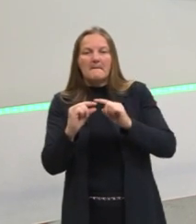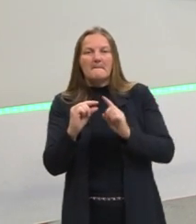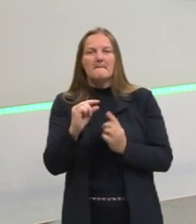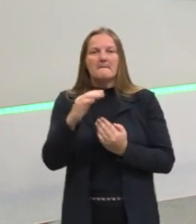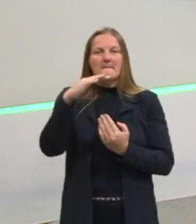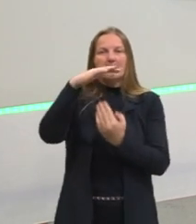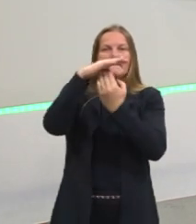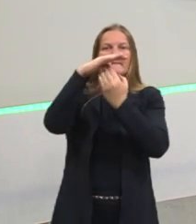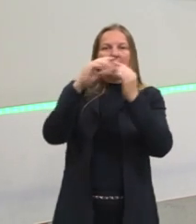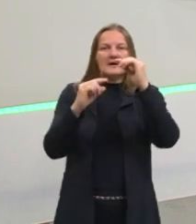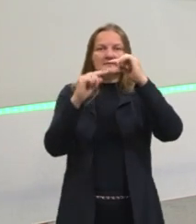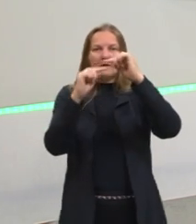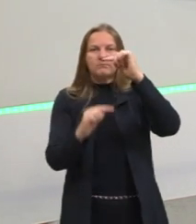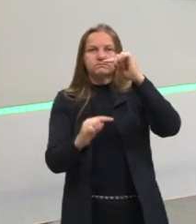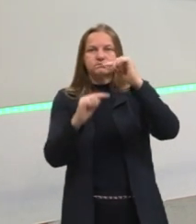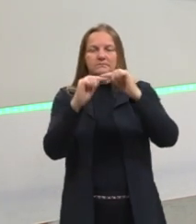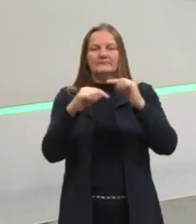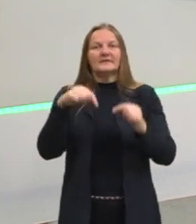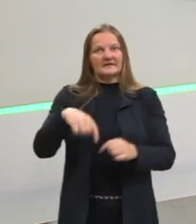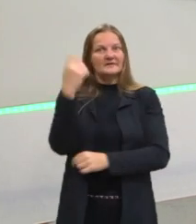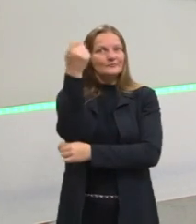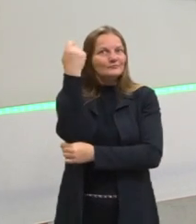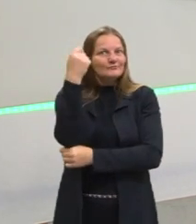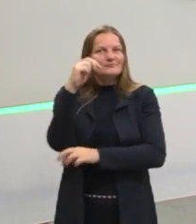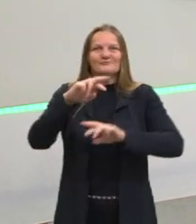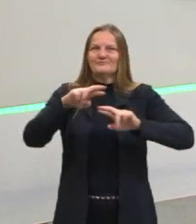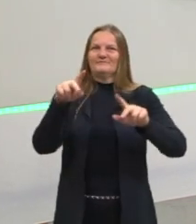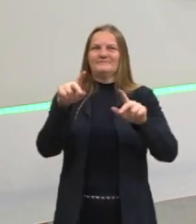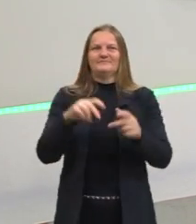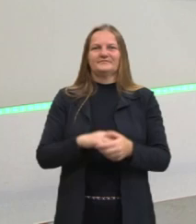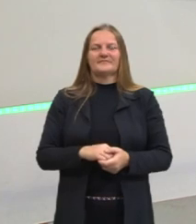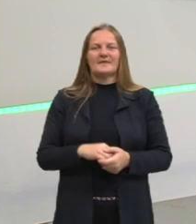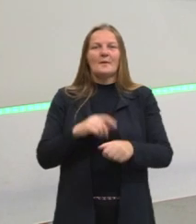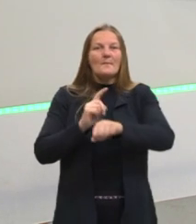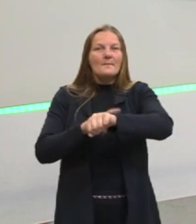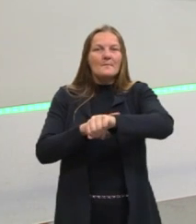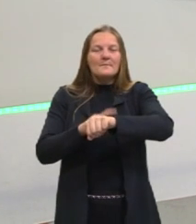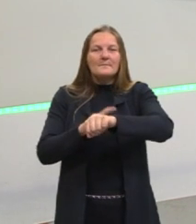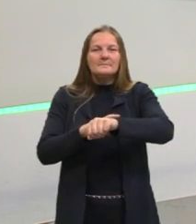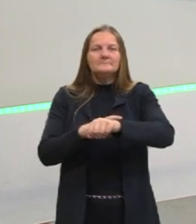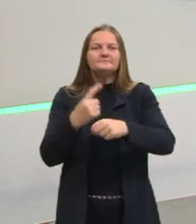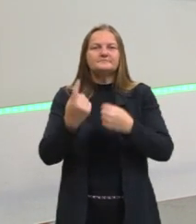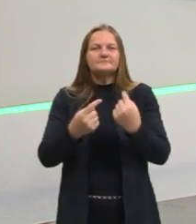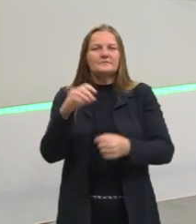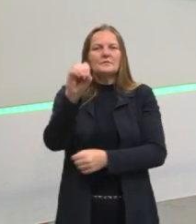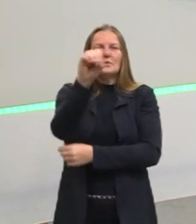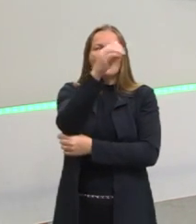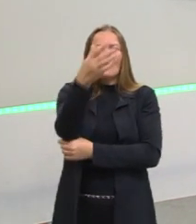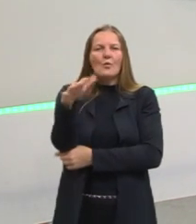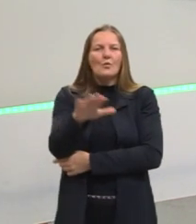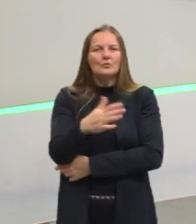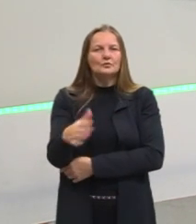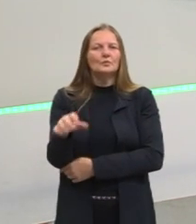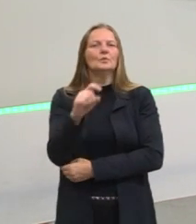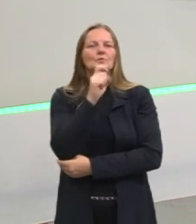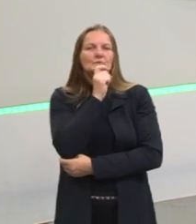aqui no Rio Grande do Sul ah ah na região alguns momentos do ano principalmente outono-inverno